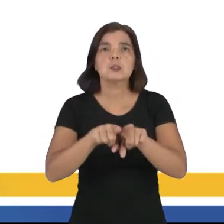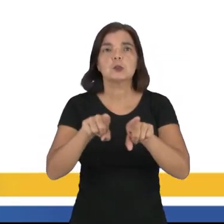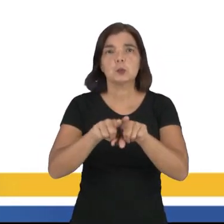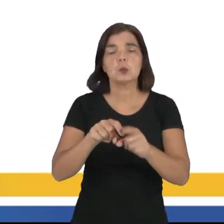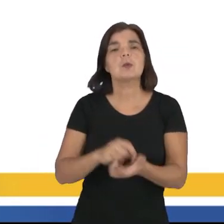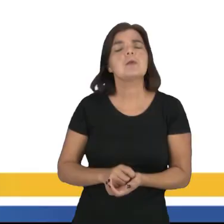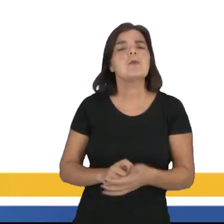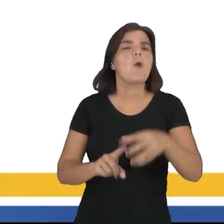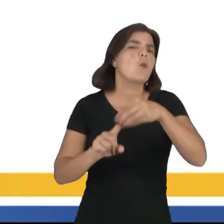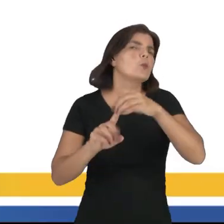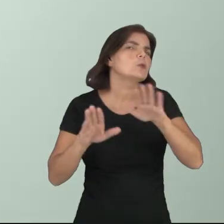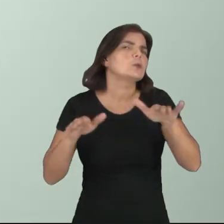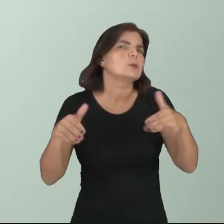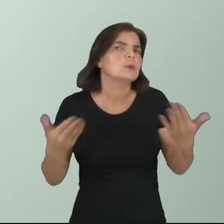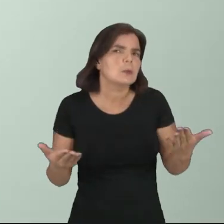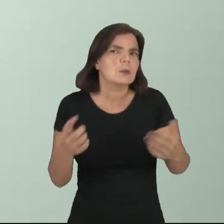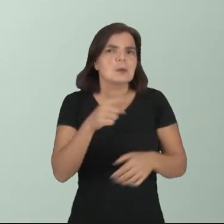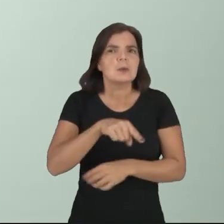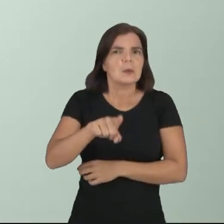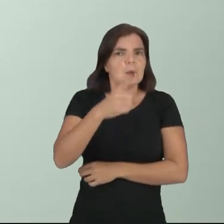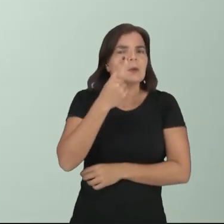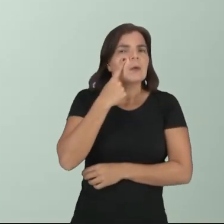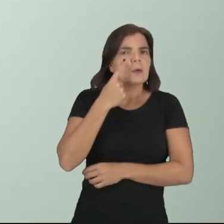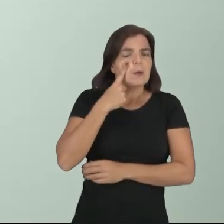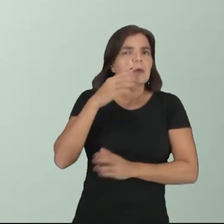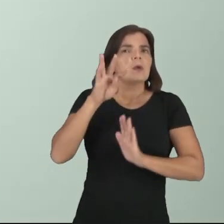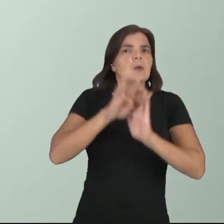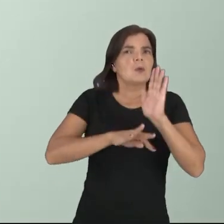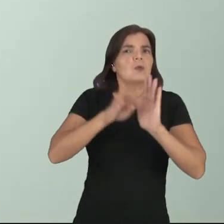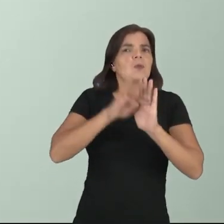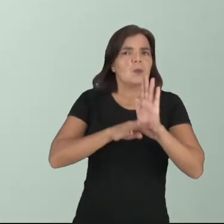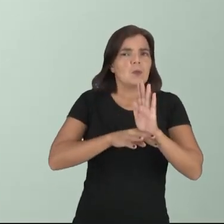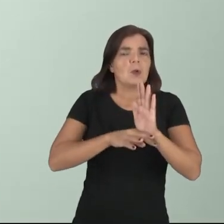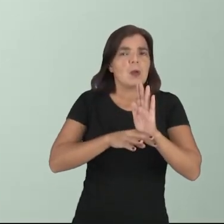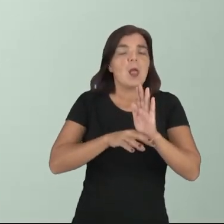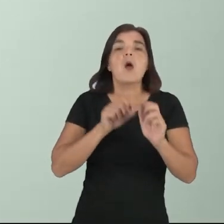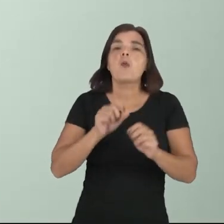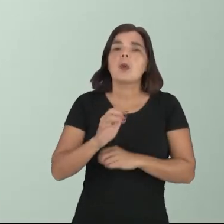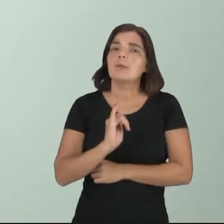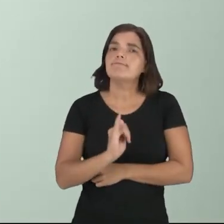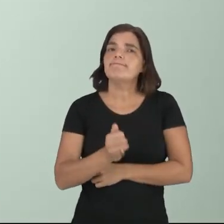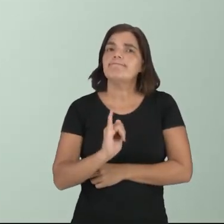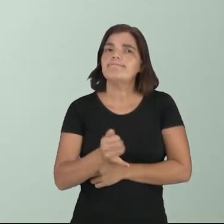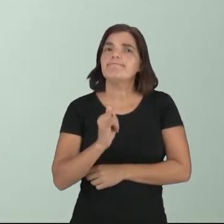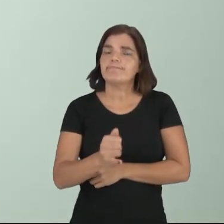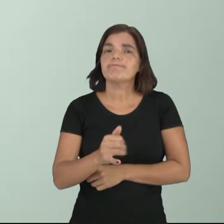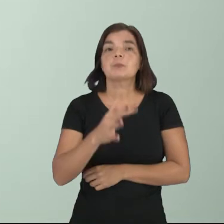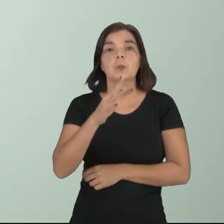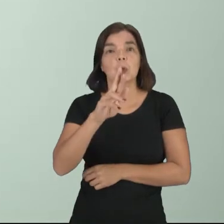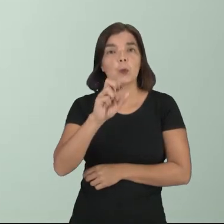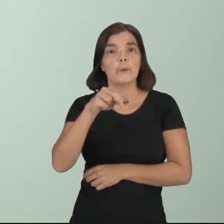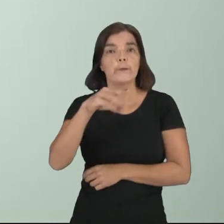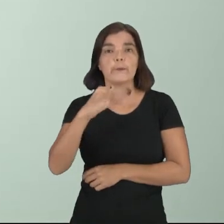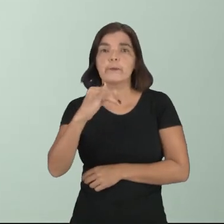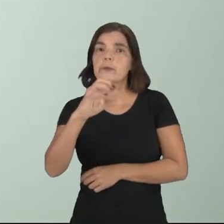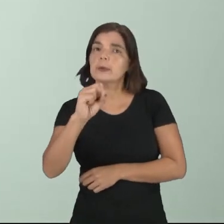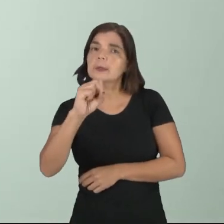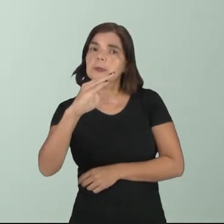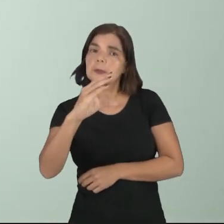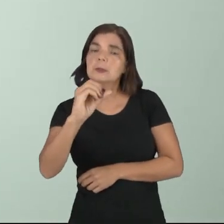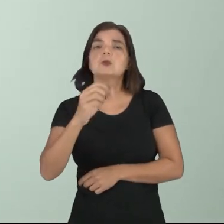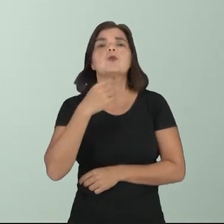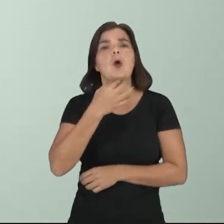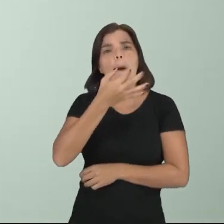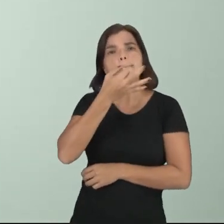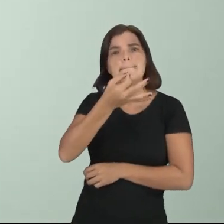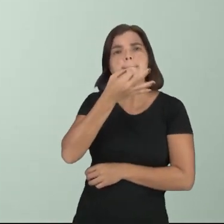a finalidade desse texto, gente? Vocês observam que esse texto se trata de um texto argumentativo. O Francisco Moura, ele está